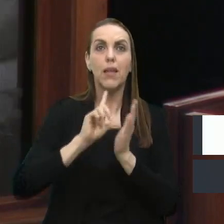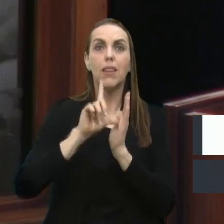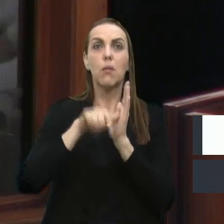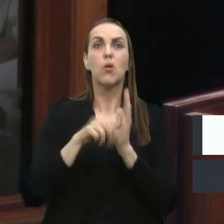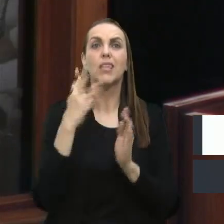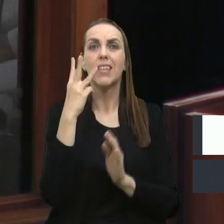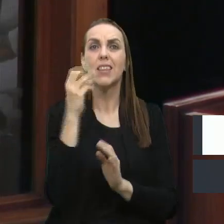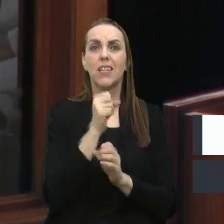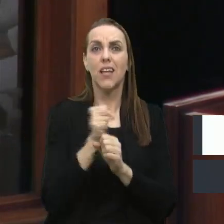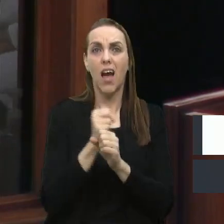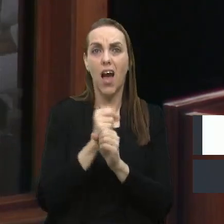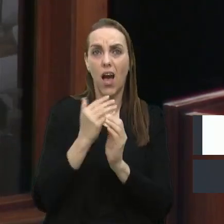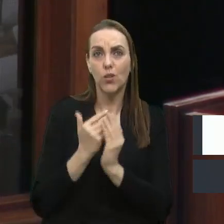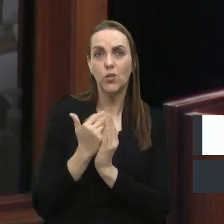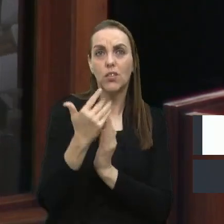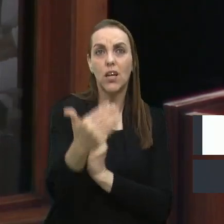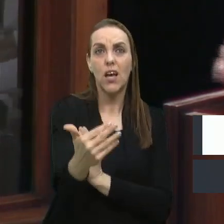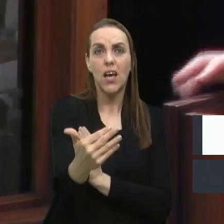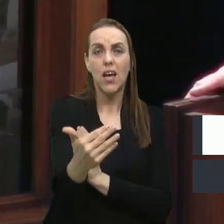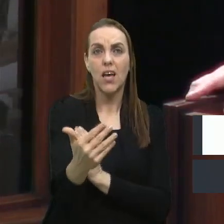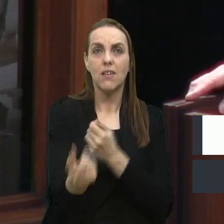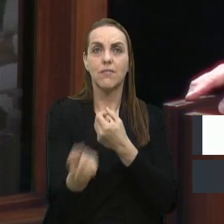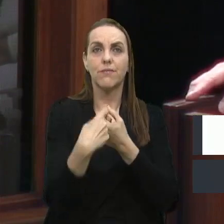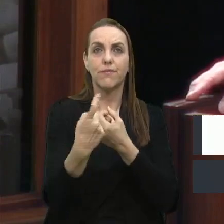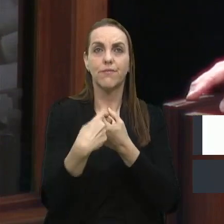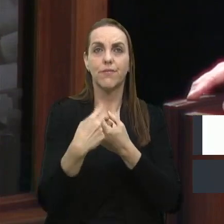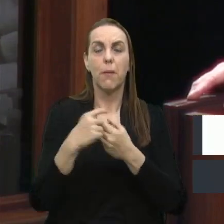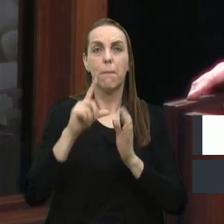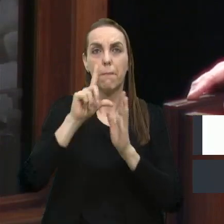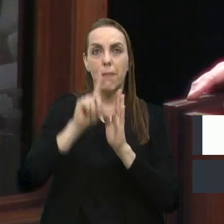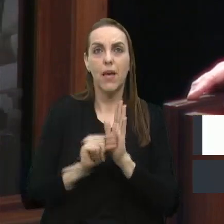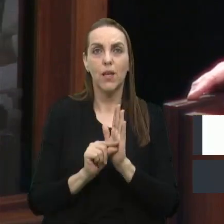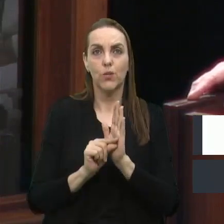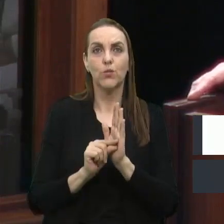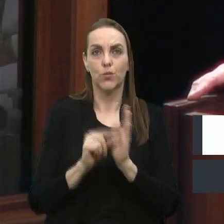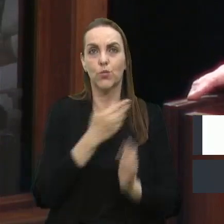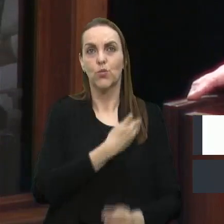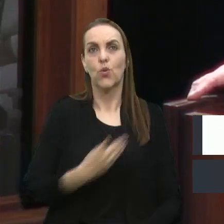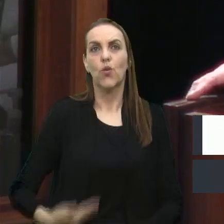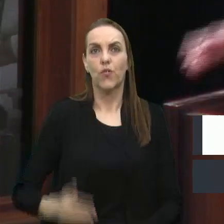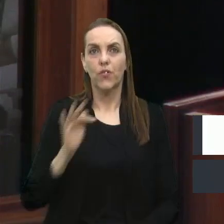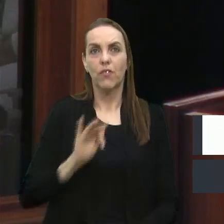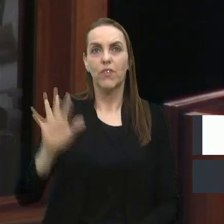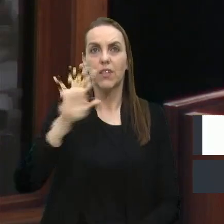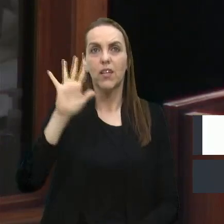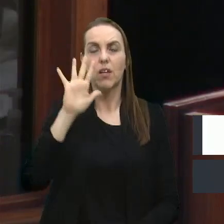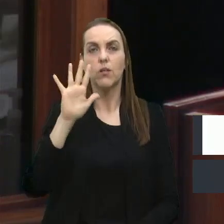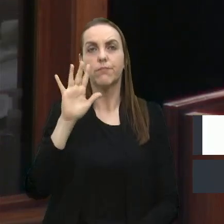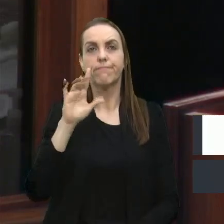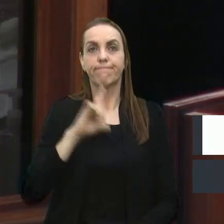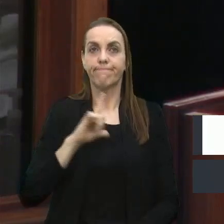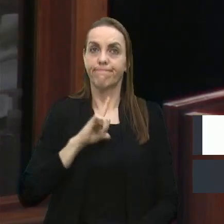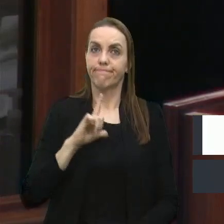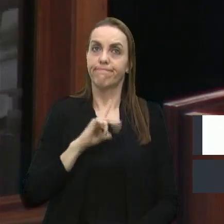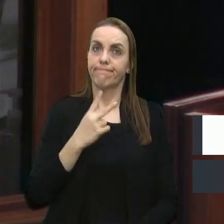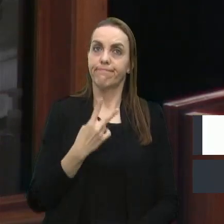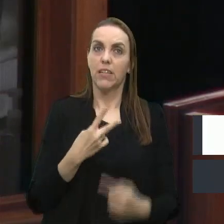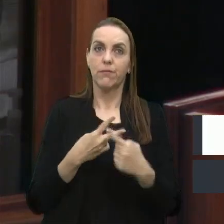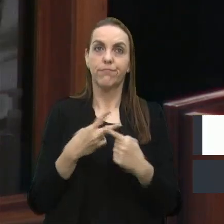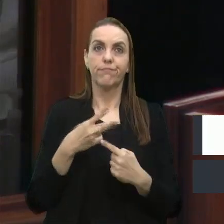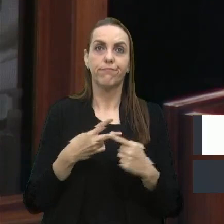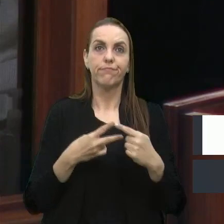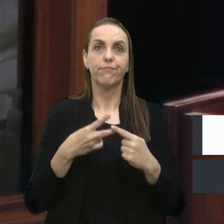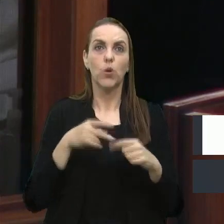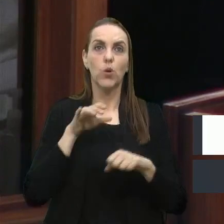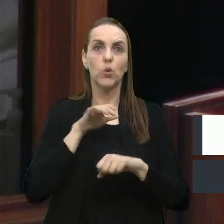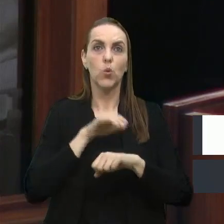para frente, não receberem menos retorno do governo federal. Então, existem dois culpados